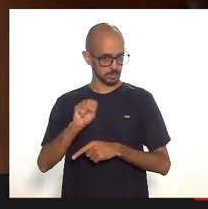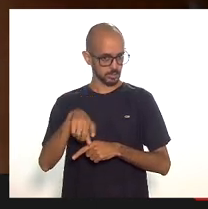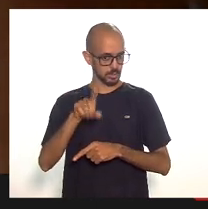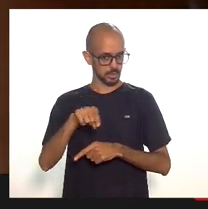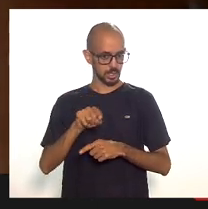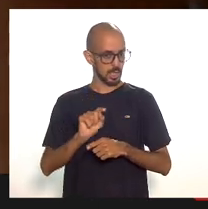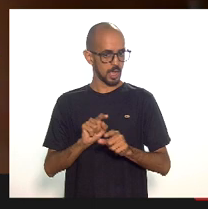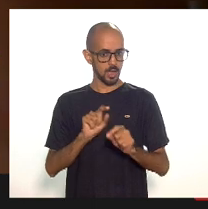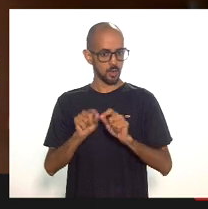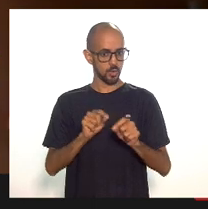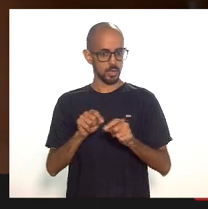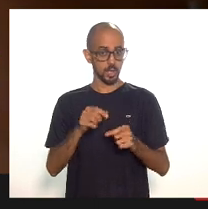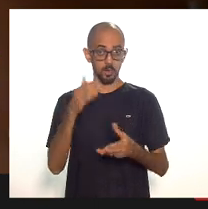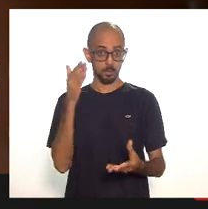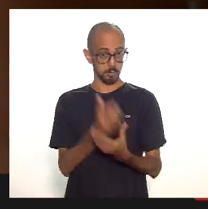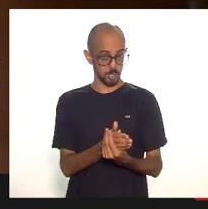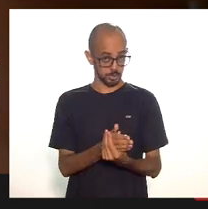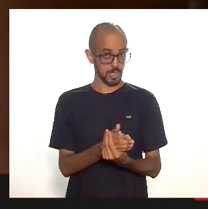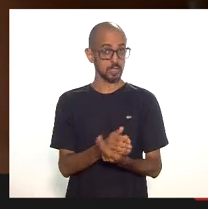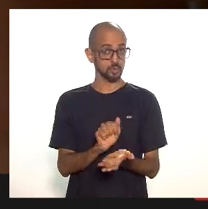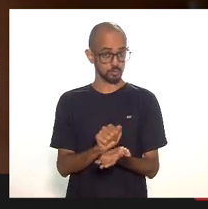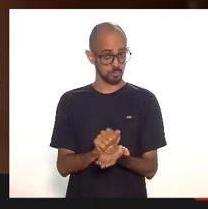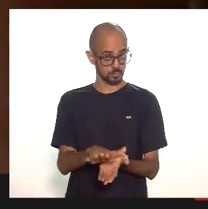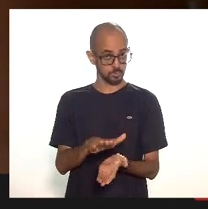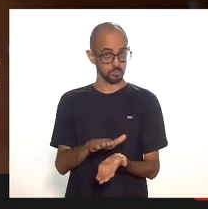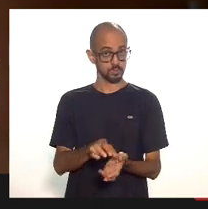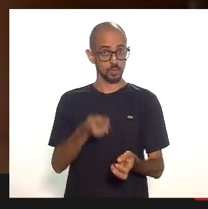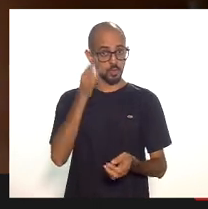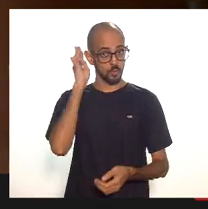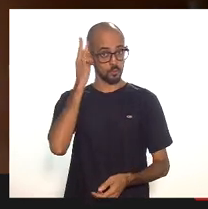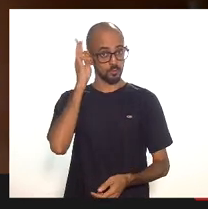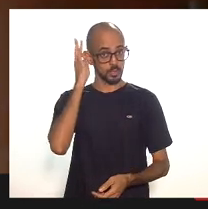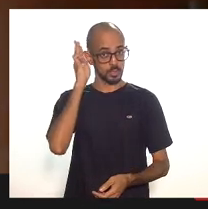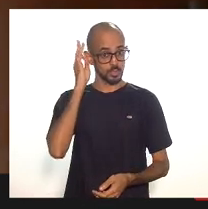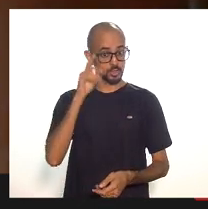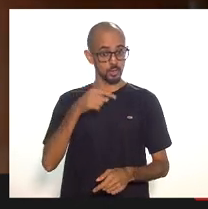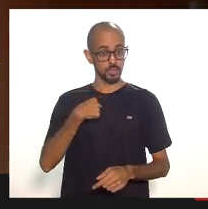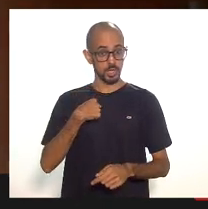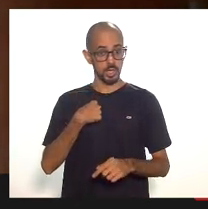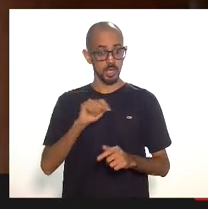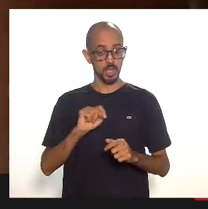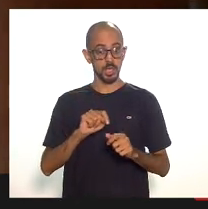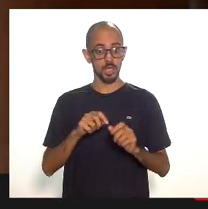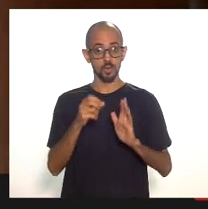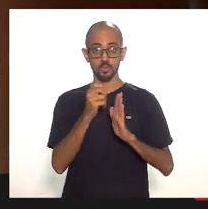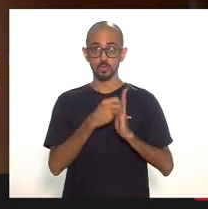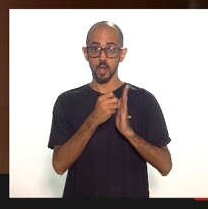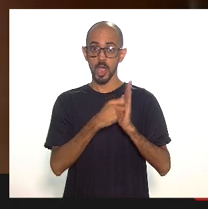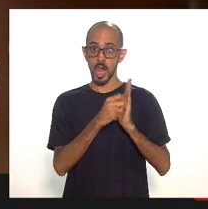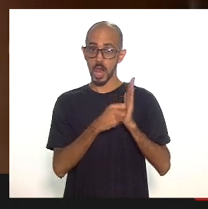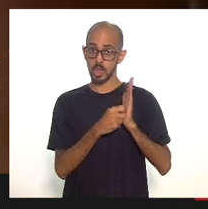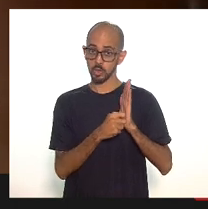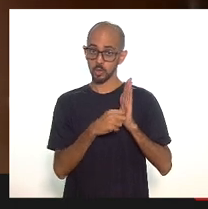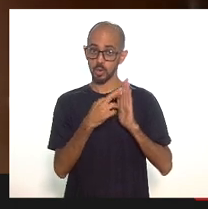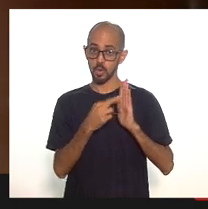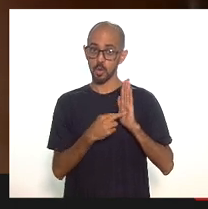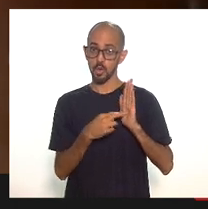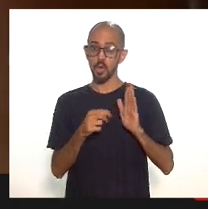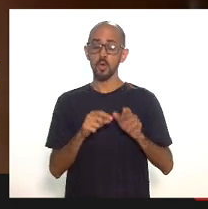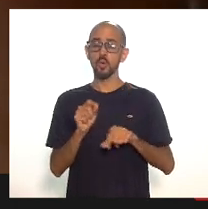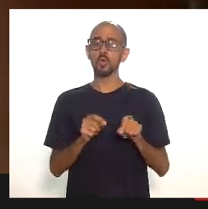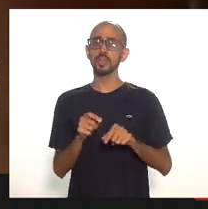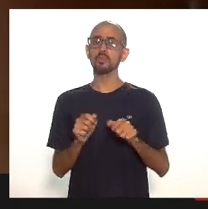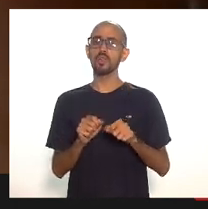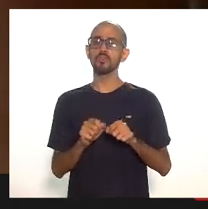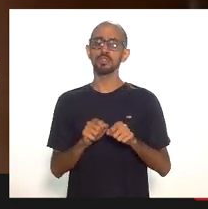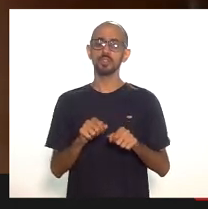das razões do processo de impeachment, a que responde o governador afastado Wilson Witzel, do qual eu sou o relator, o que foi feito dessa programação orçamentária superior